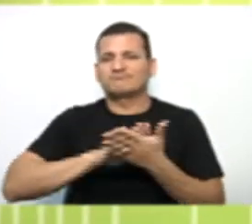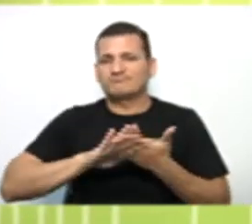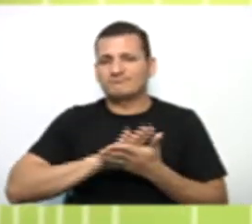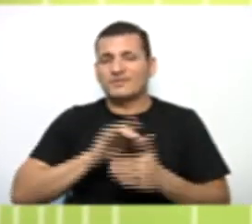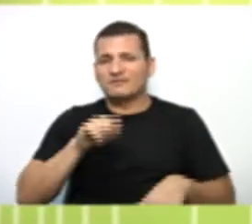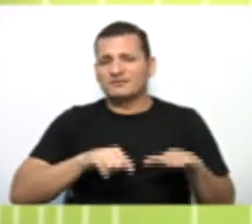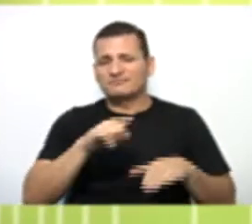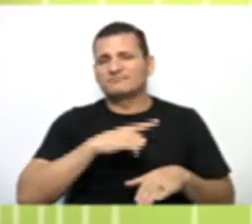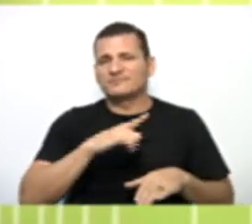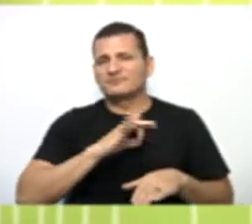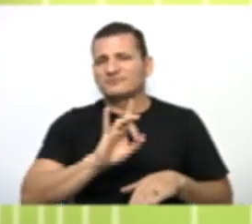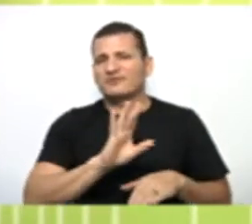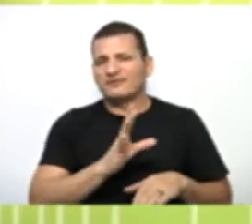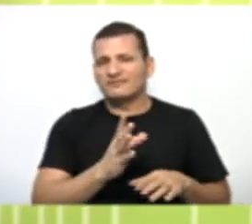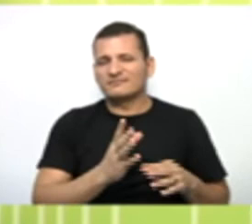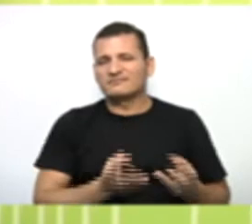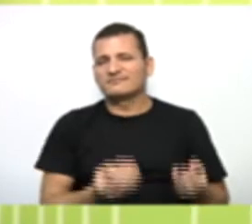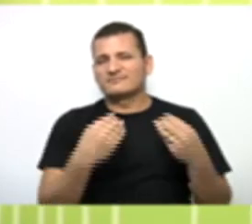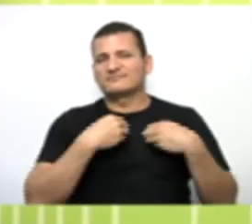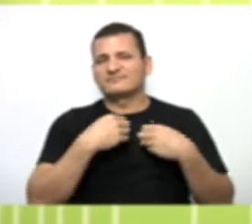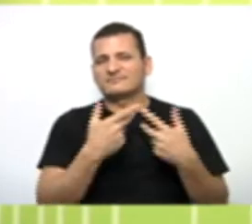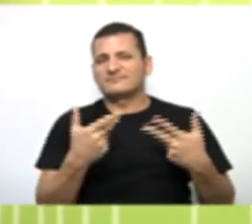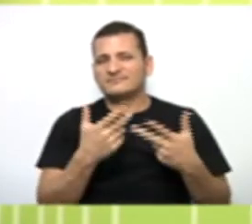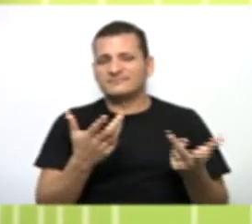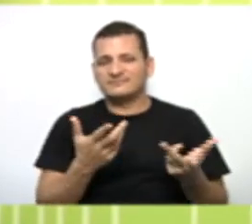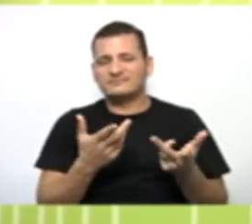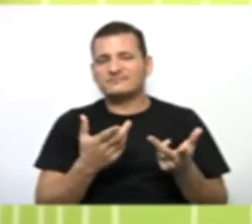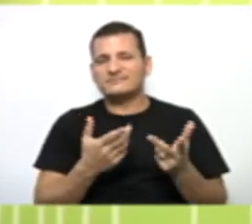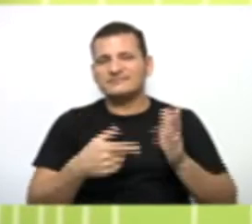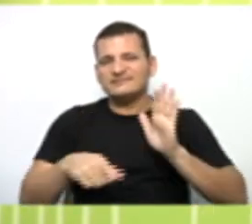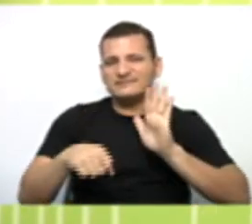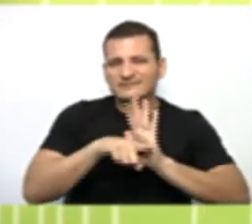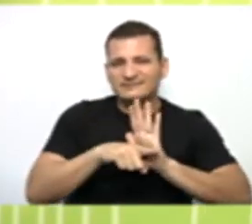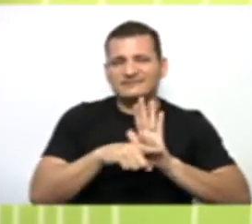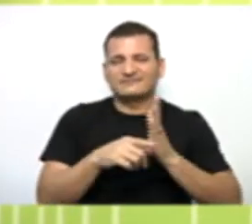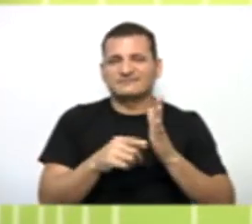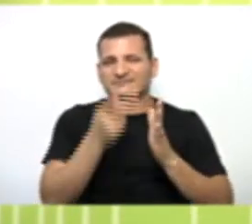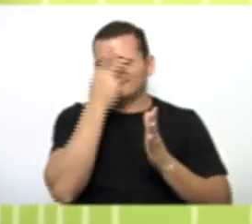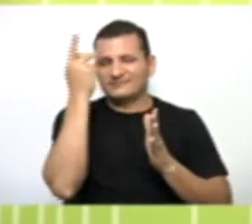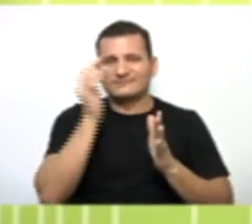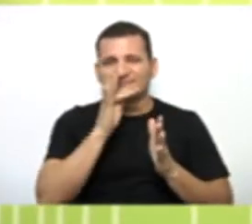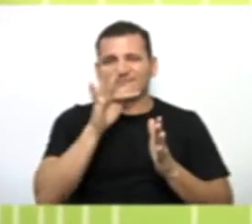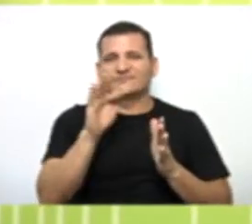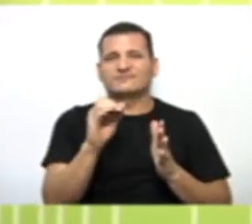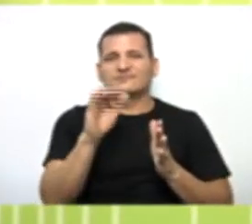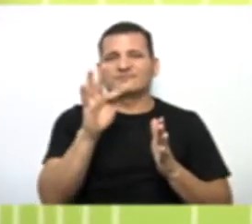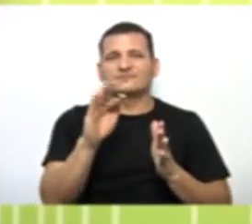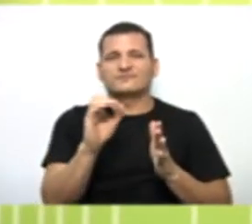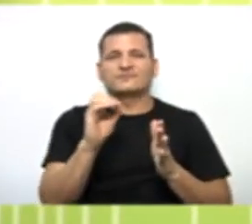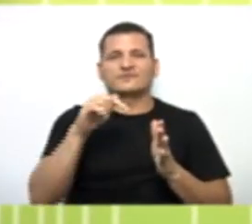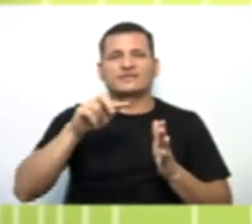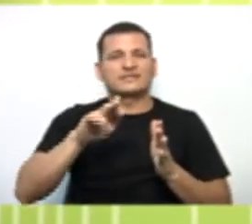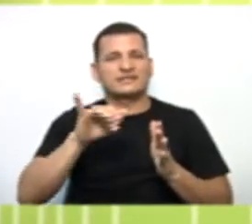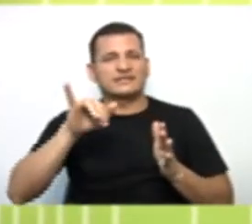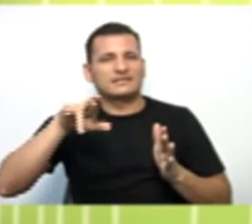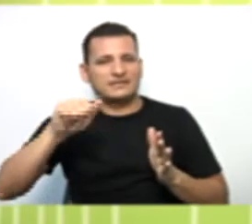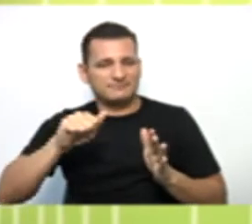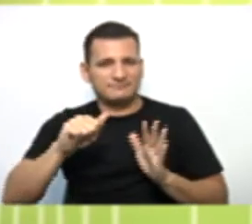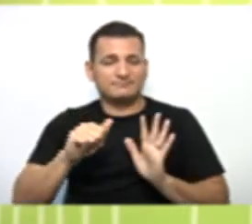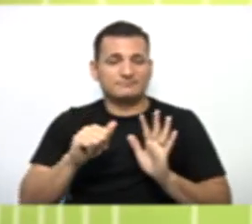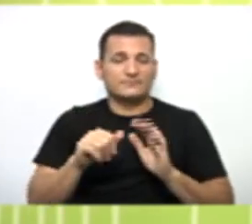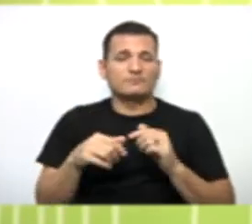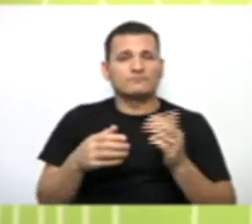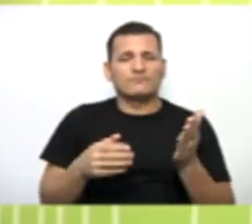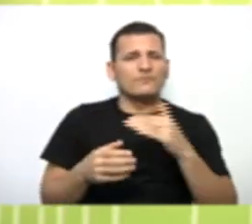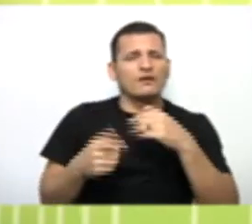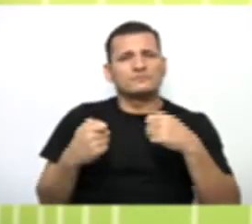te traz rótulos, não é? Você acaba ficando tido como uma pessoa fofoqueira, levando o sinônimo de fofoqueiro. Mas vamos lá que o tempo está passando e eu preciso